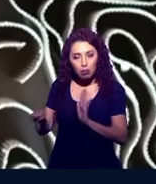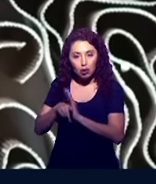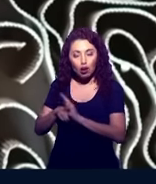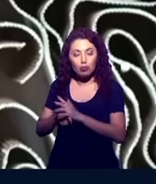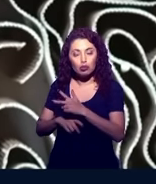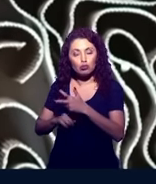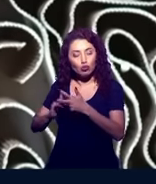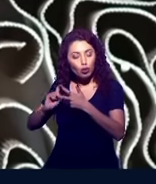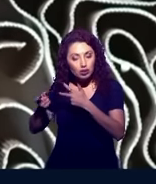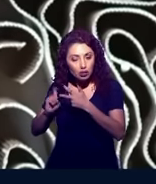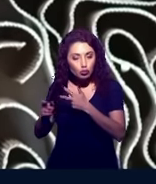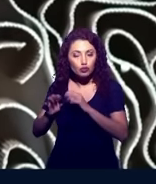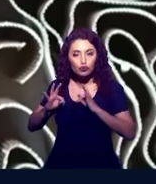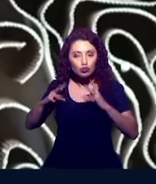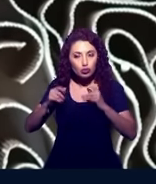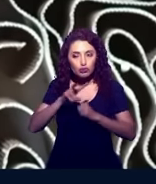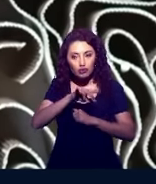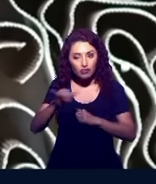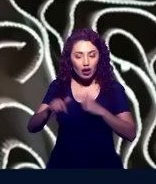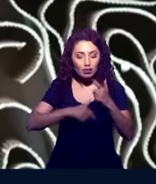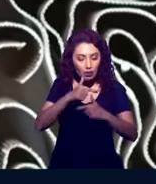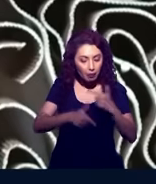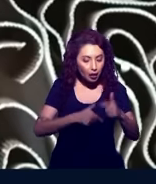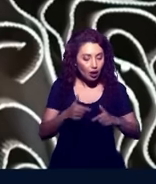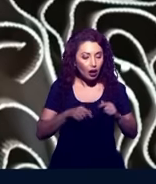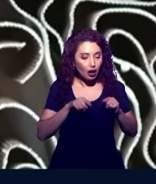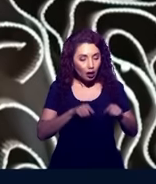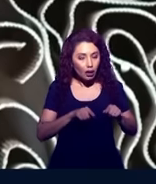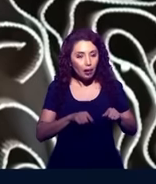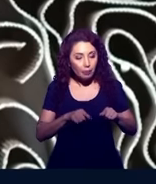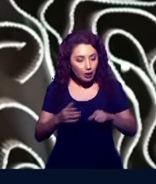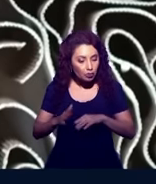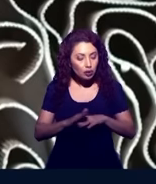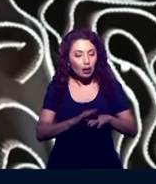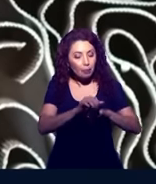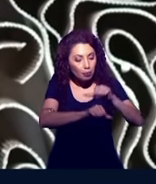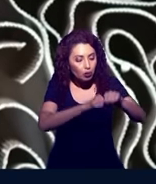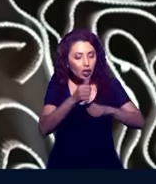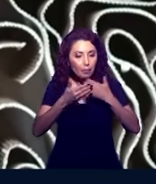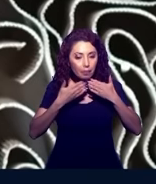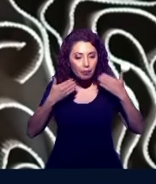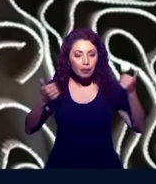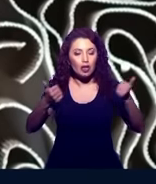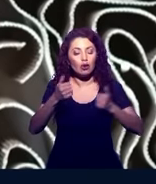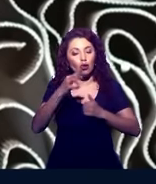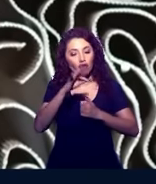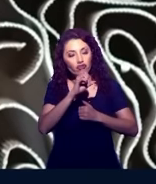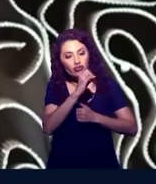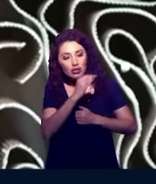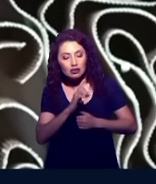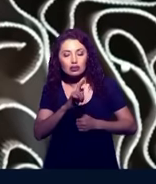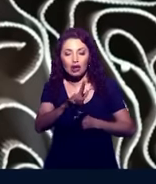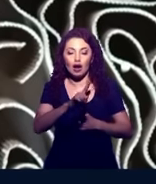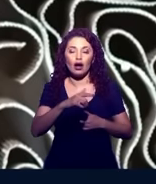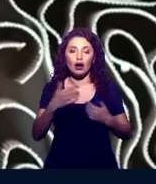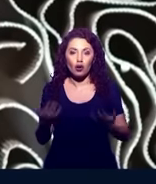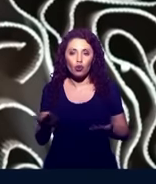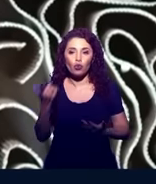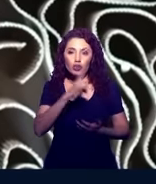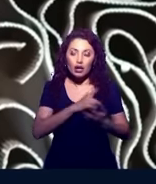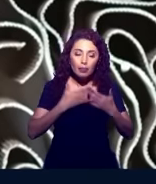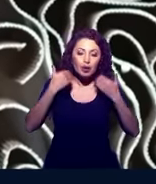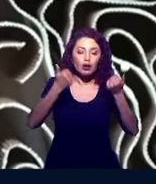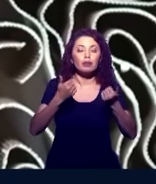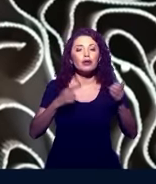também todo mundo vai trabalhar para tentar melhorar o fiscal a gente pode ter um cenário de melhora de curto prazo expressivo como é que tá esse debate